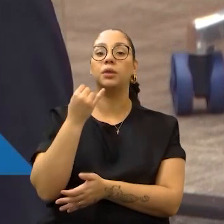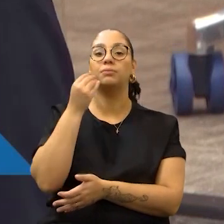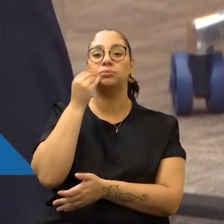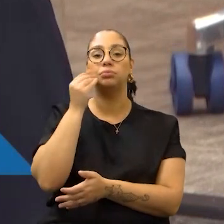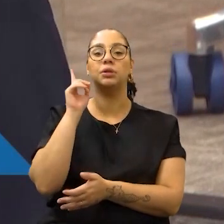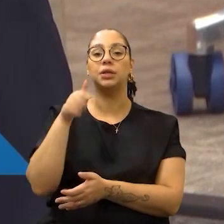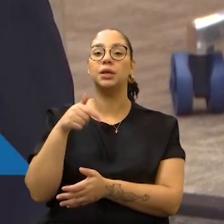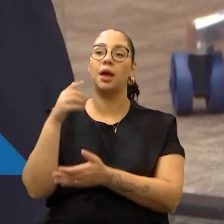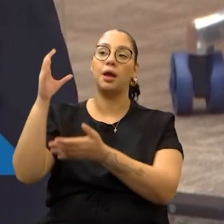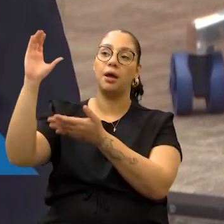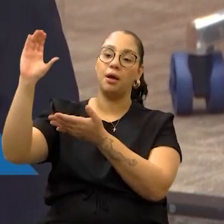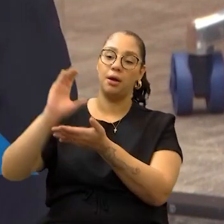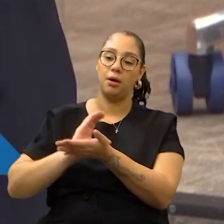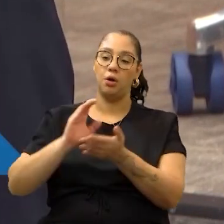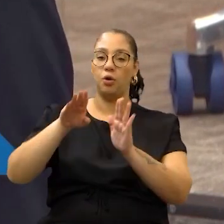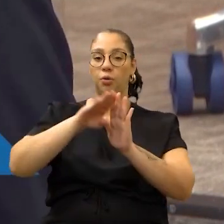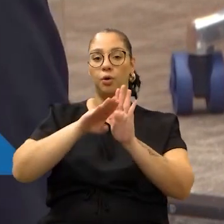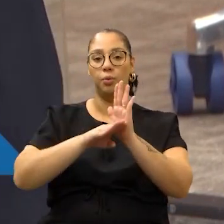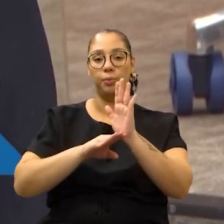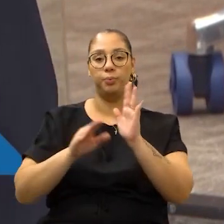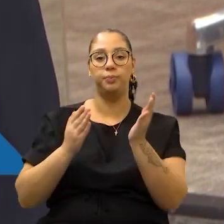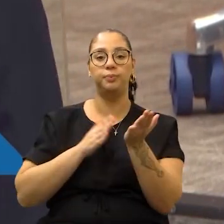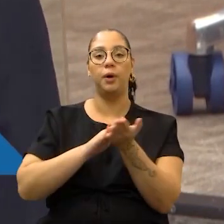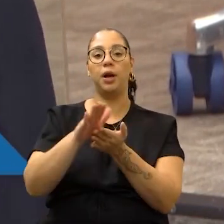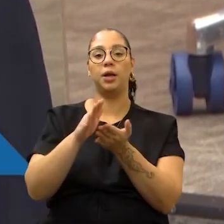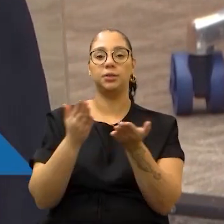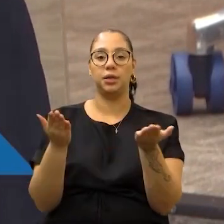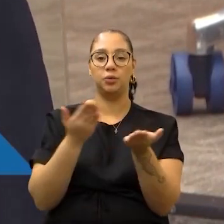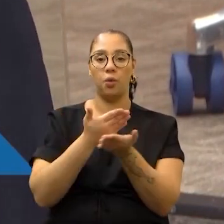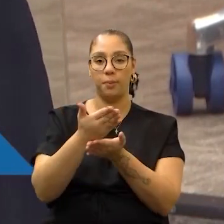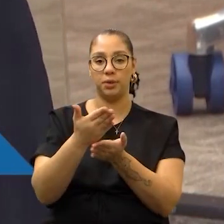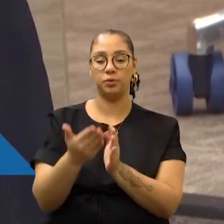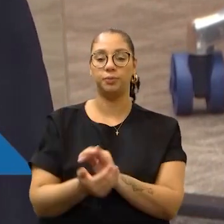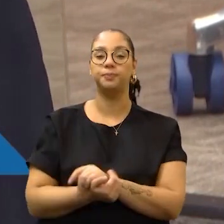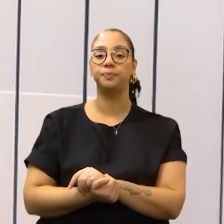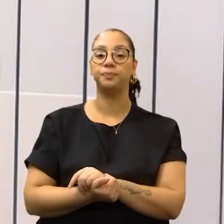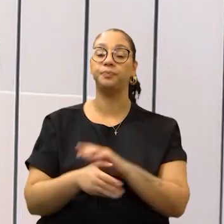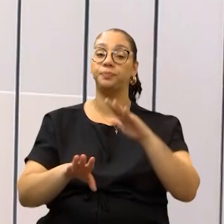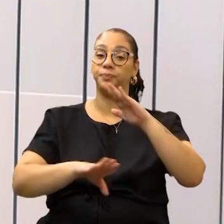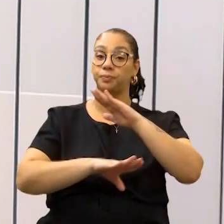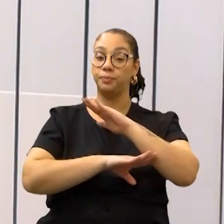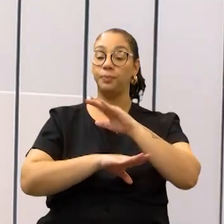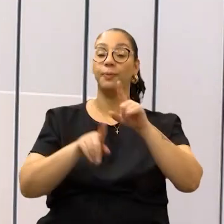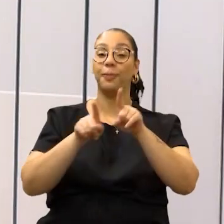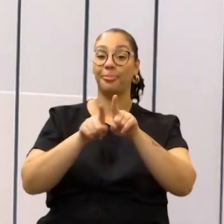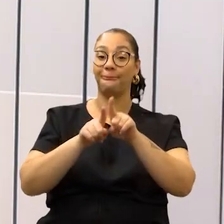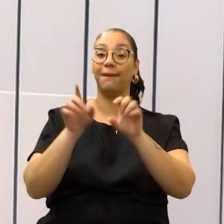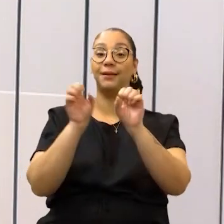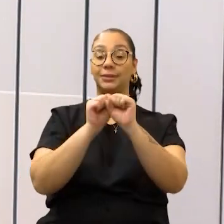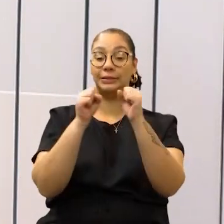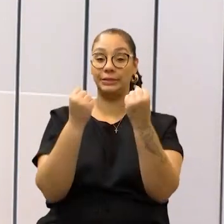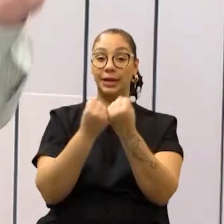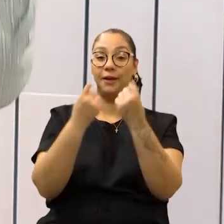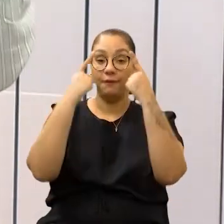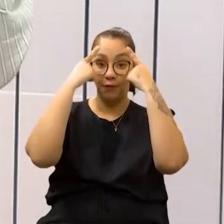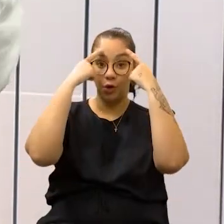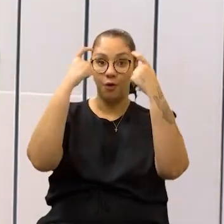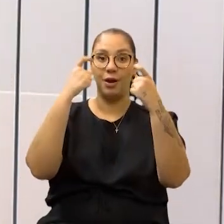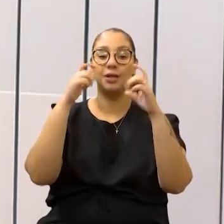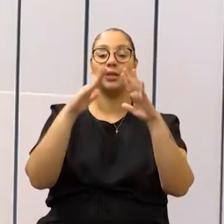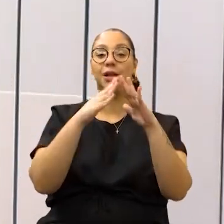ela aproveite essas oportunidades geradas por esses programas que foram lançados. E olha só, a Câmara promoveu o